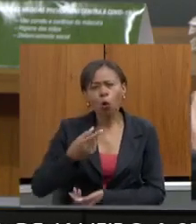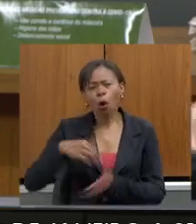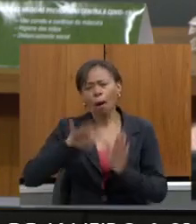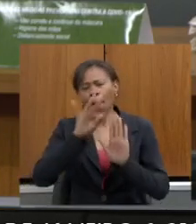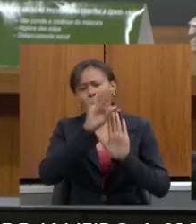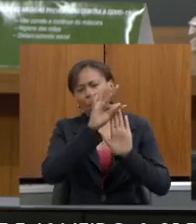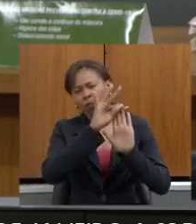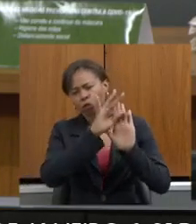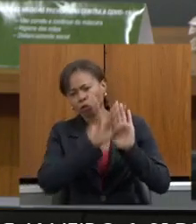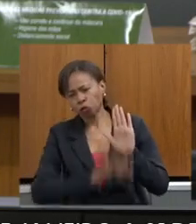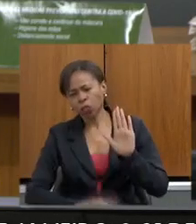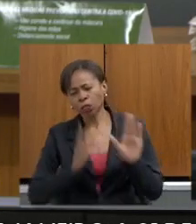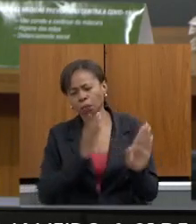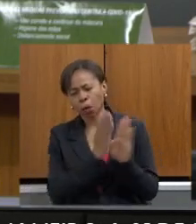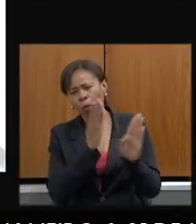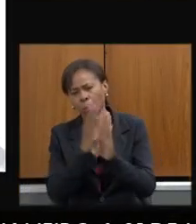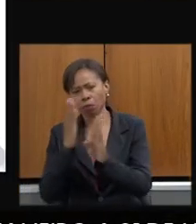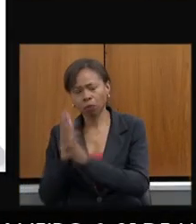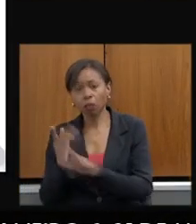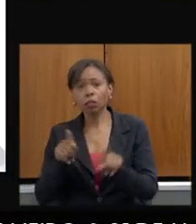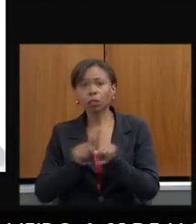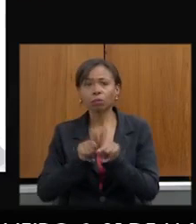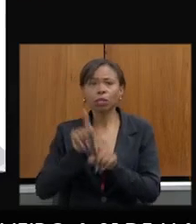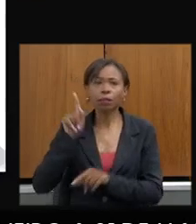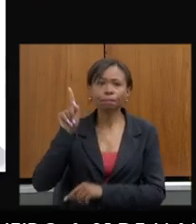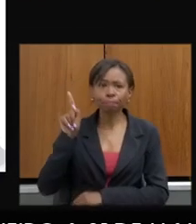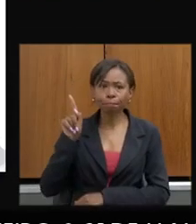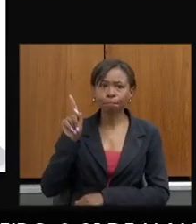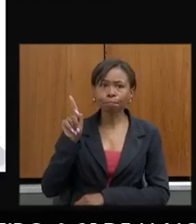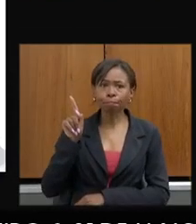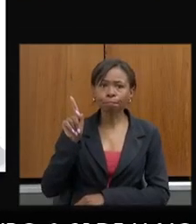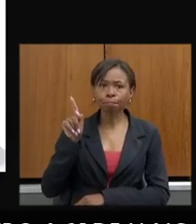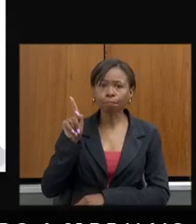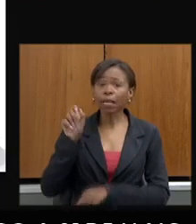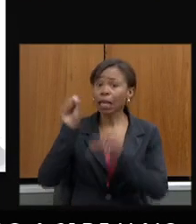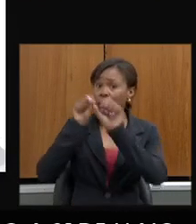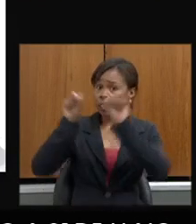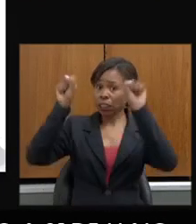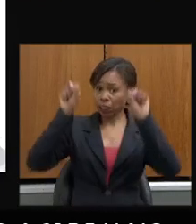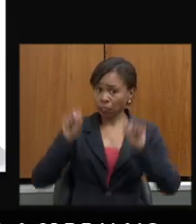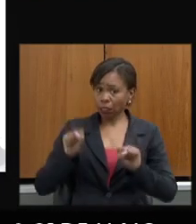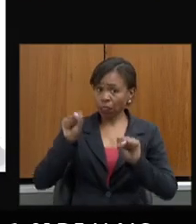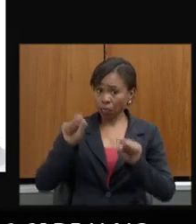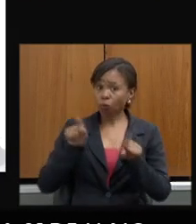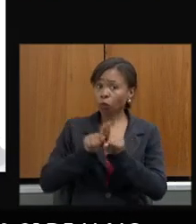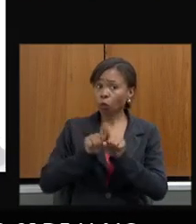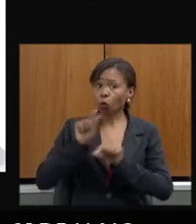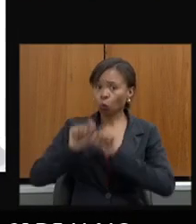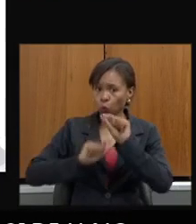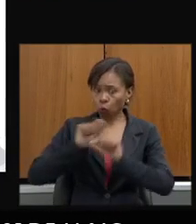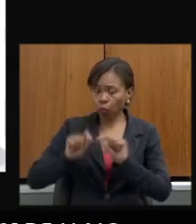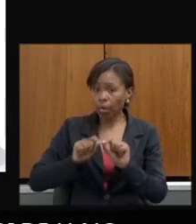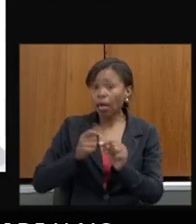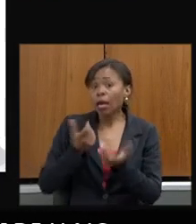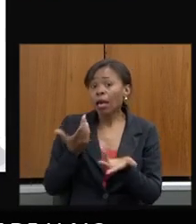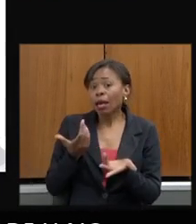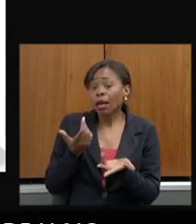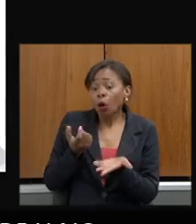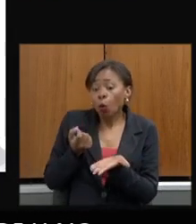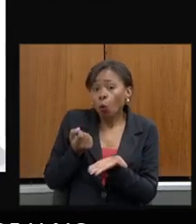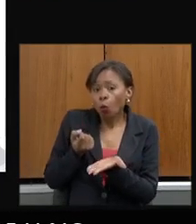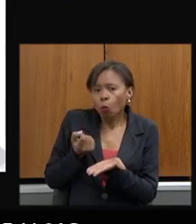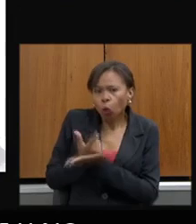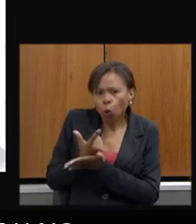passar sistema de indexação balística Nós também viabilizamos a aquisição de uma